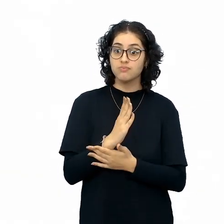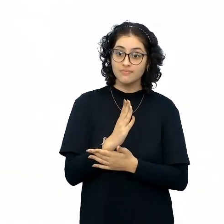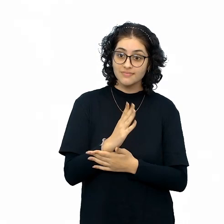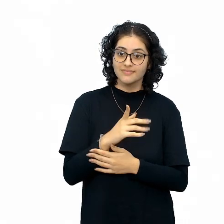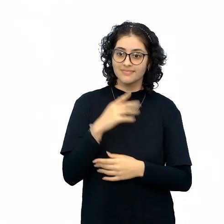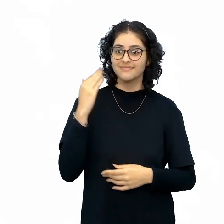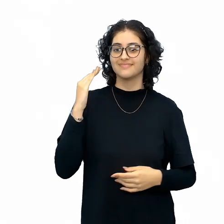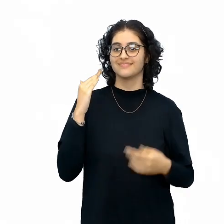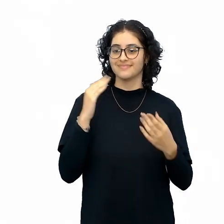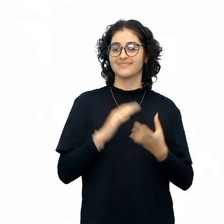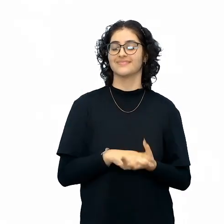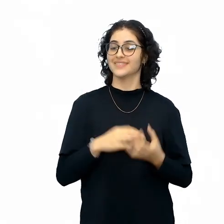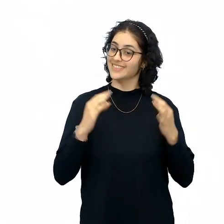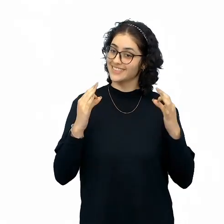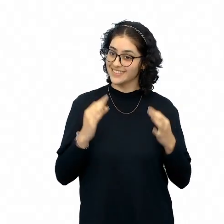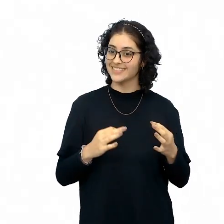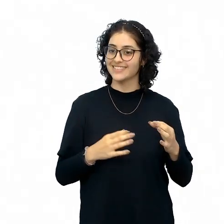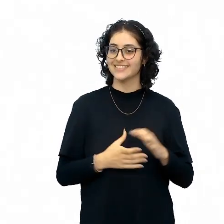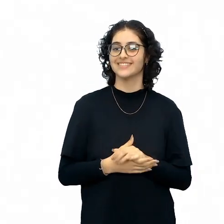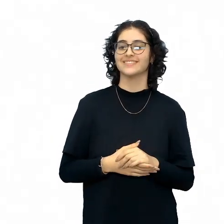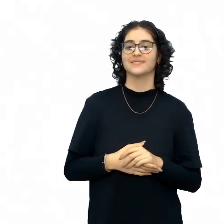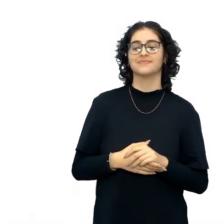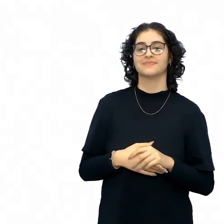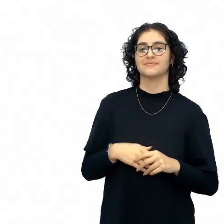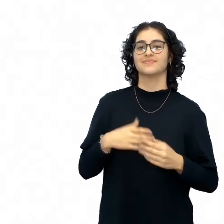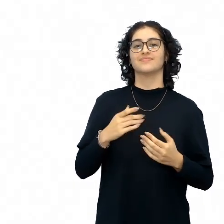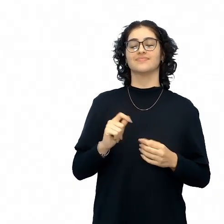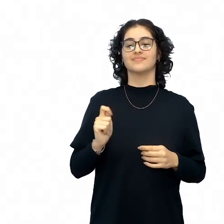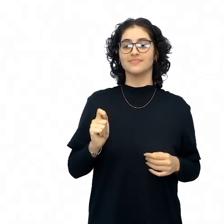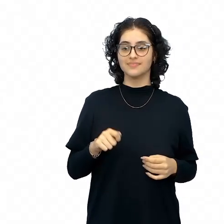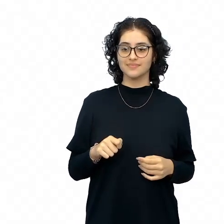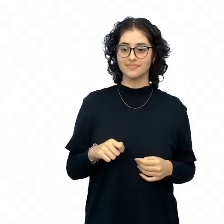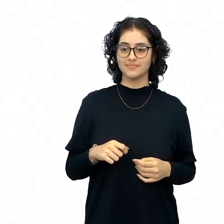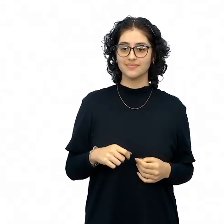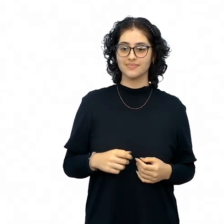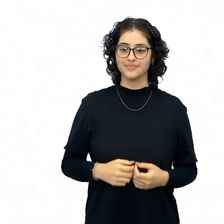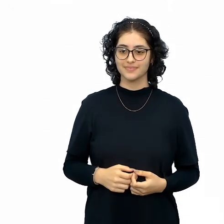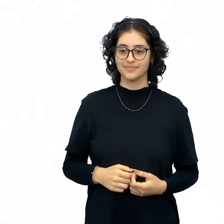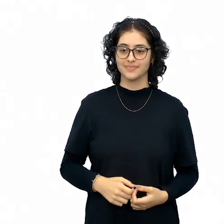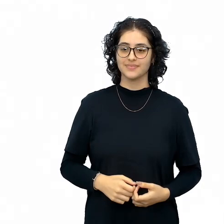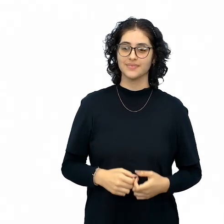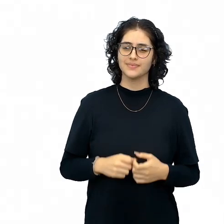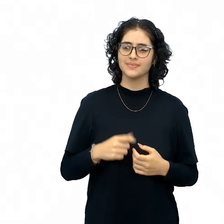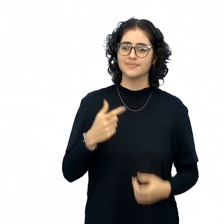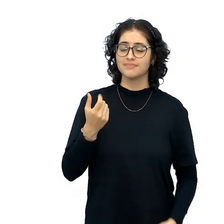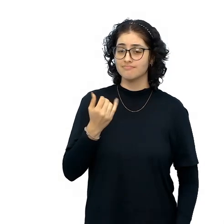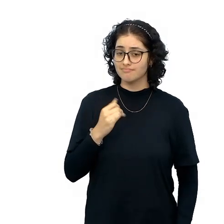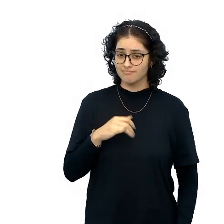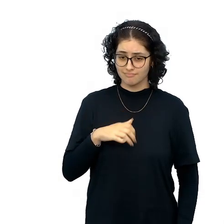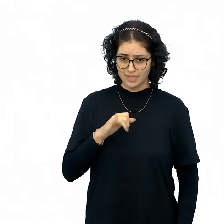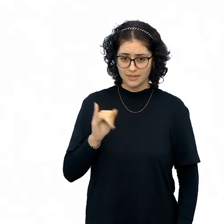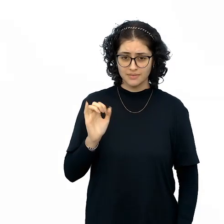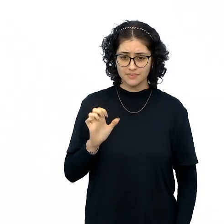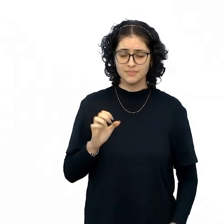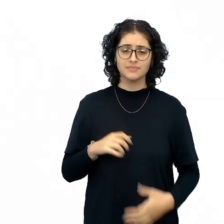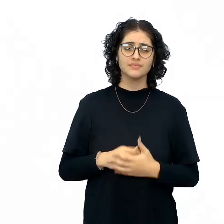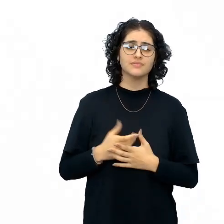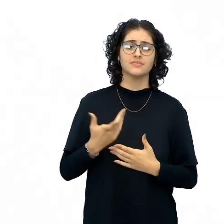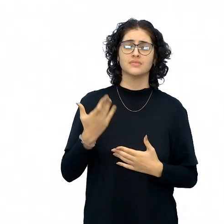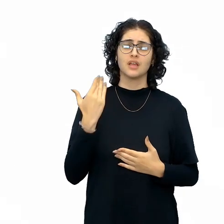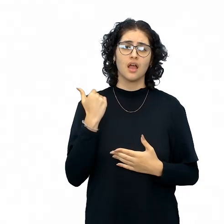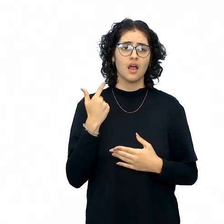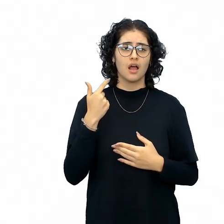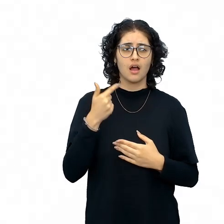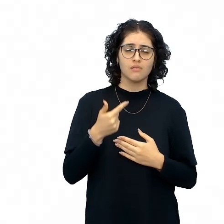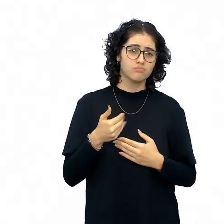levantaram antes da leitura, certo? Fazendo, então, a checagem destas. Se esses momentos, né, se o antes e o